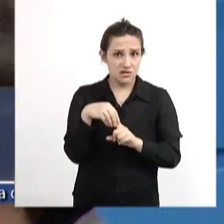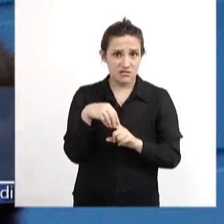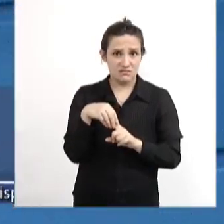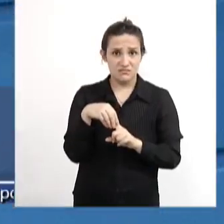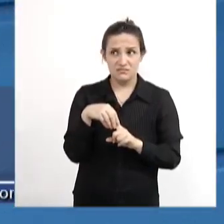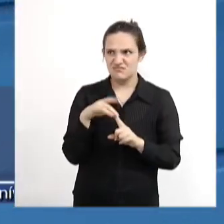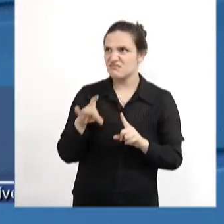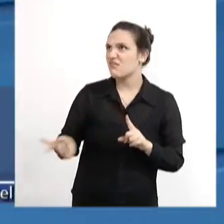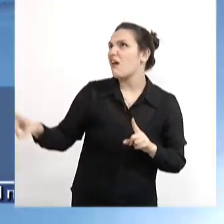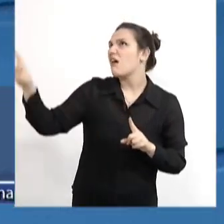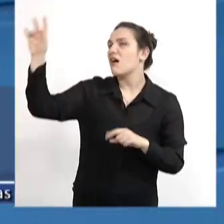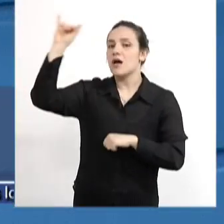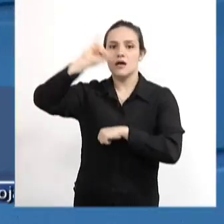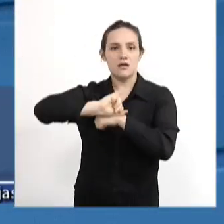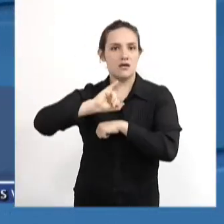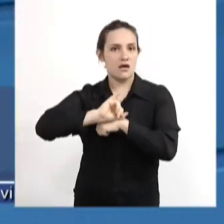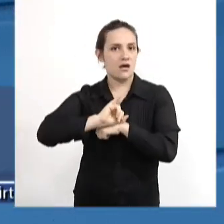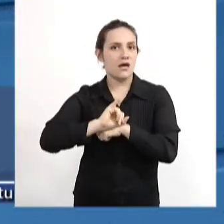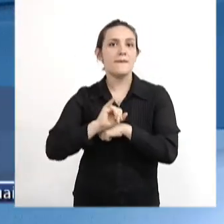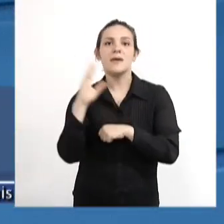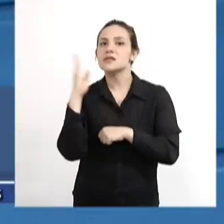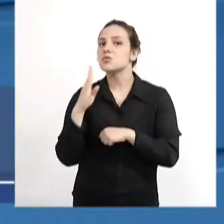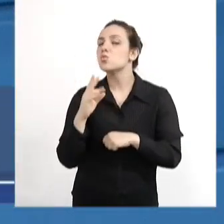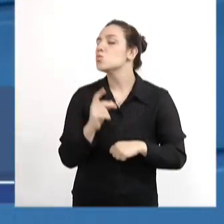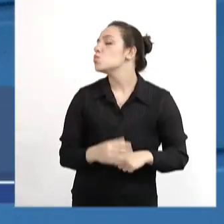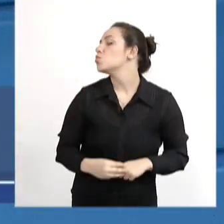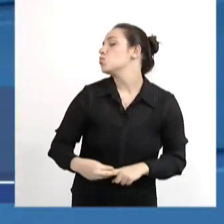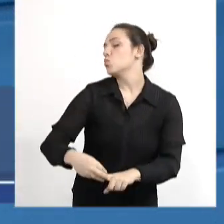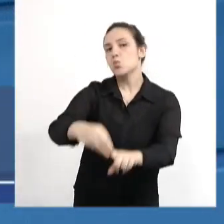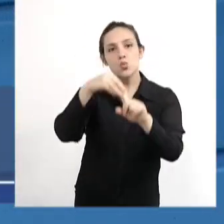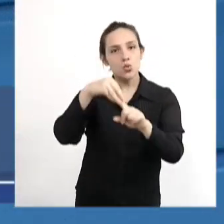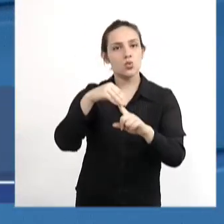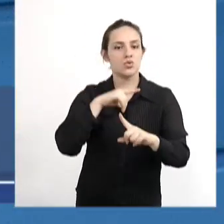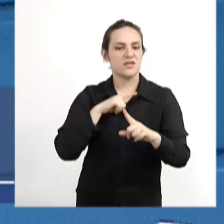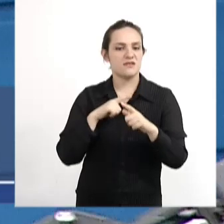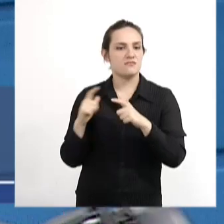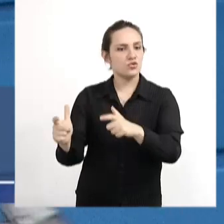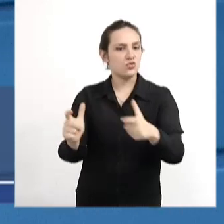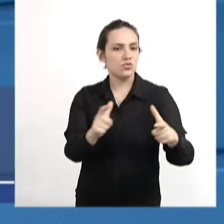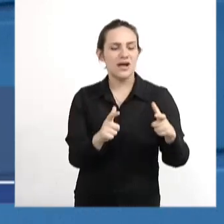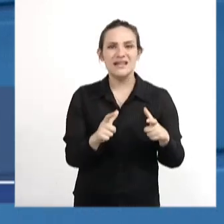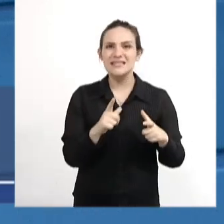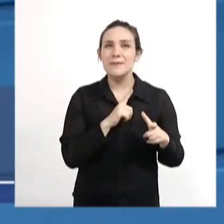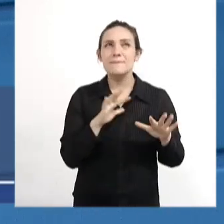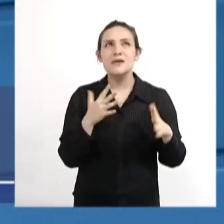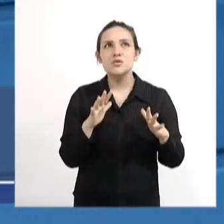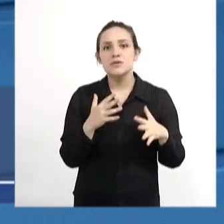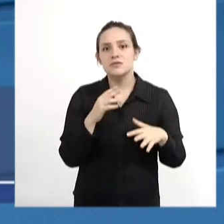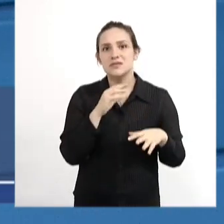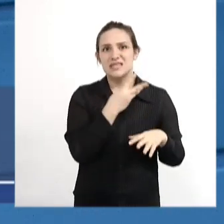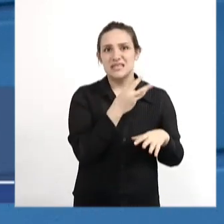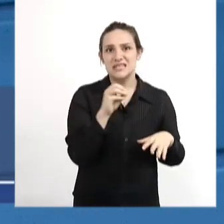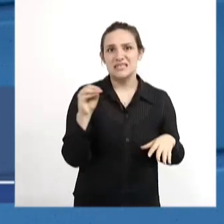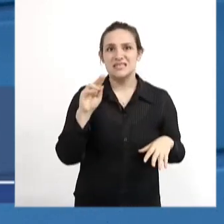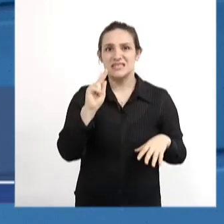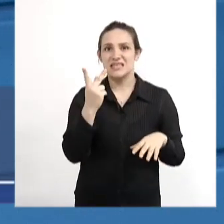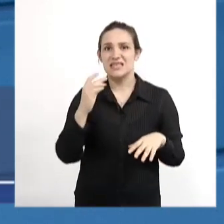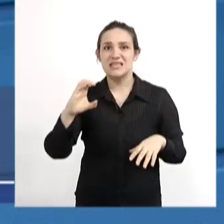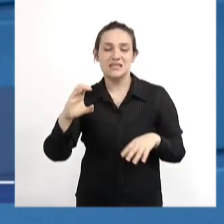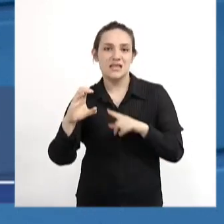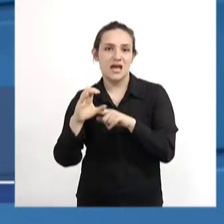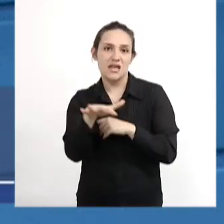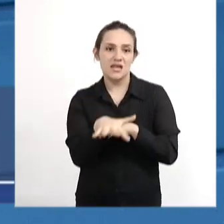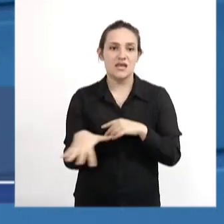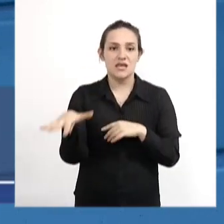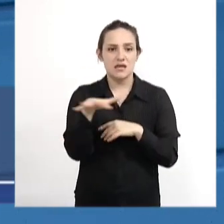brasileiras. Somos únicos neste cenário. Somos únicos em ter mais de 300 hectares de áreas urbanas